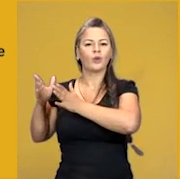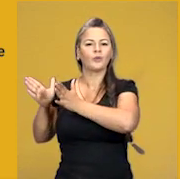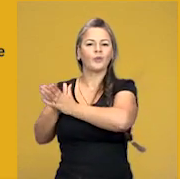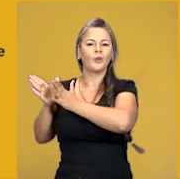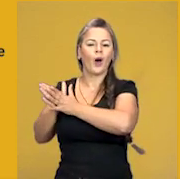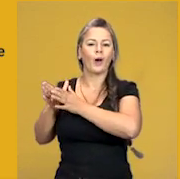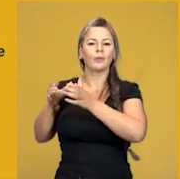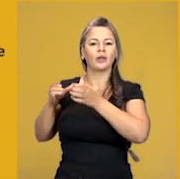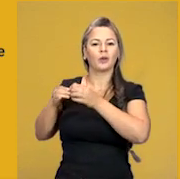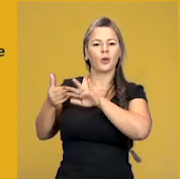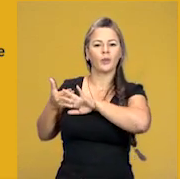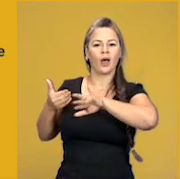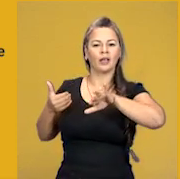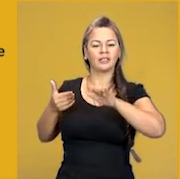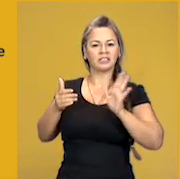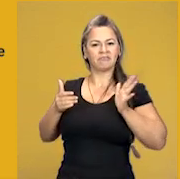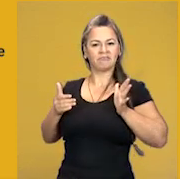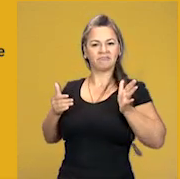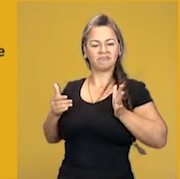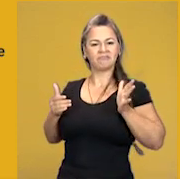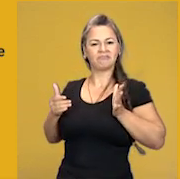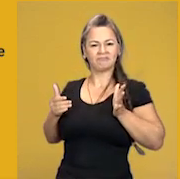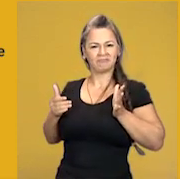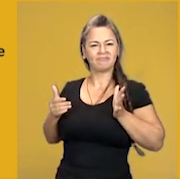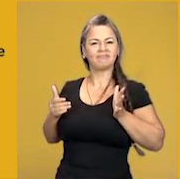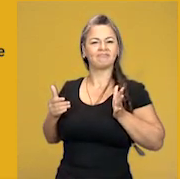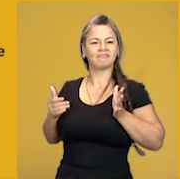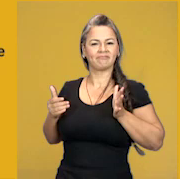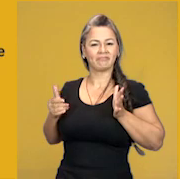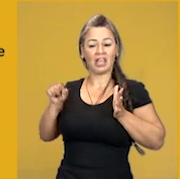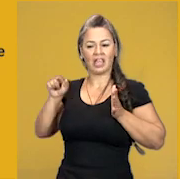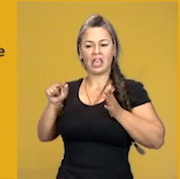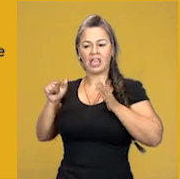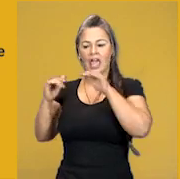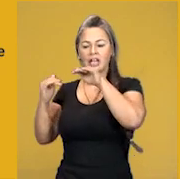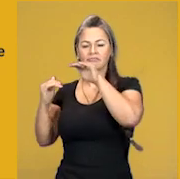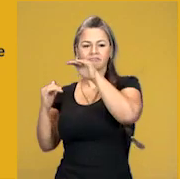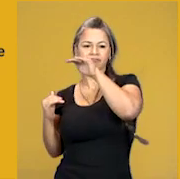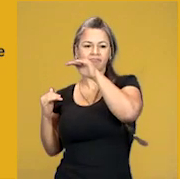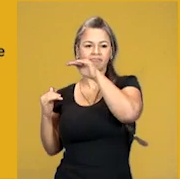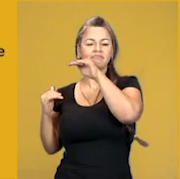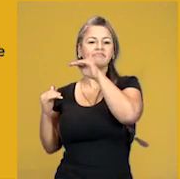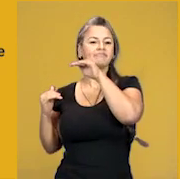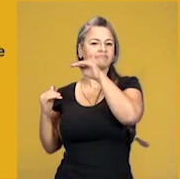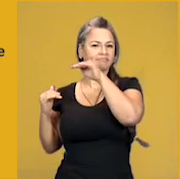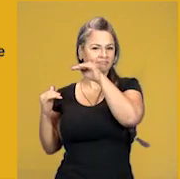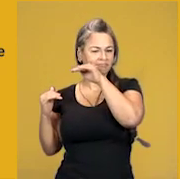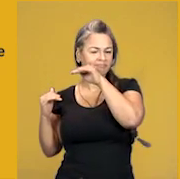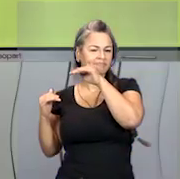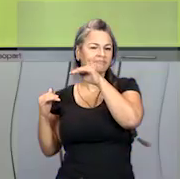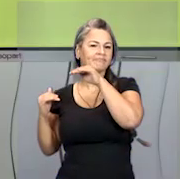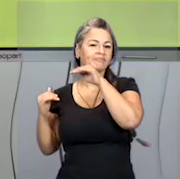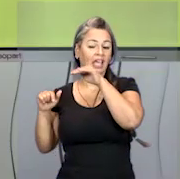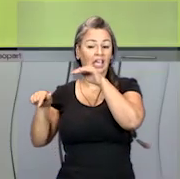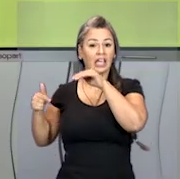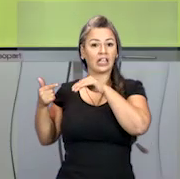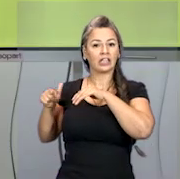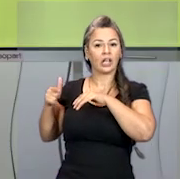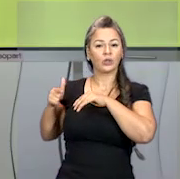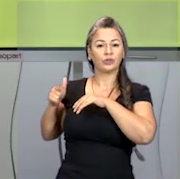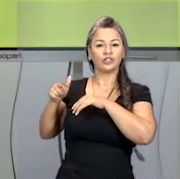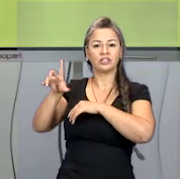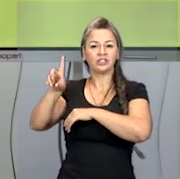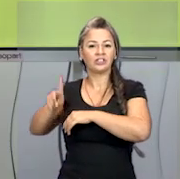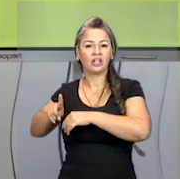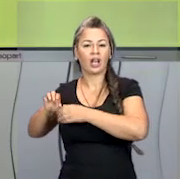ao arbítrio do grande latifúndio, submetidos a trabalhos sem garantias sociais. Então, o autor